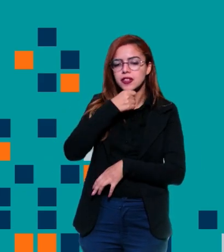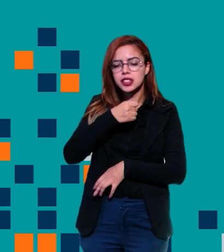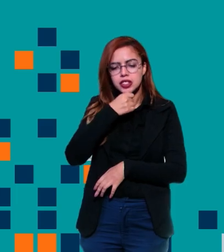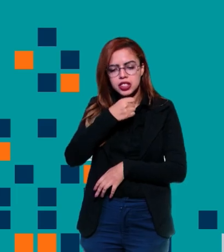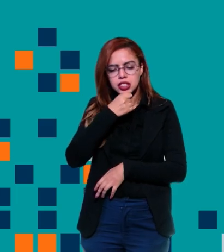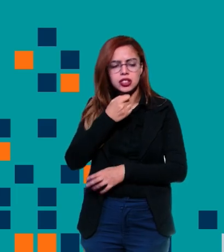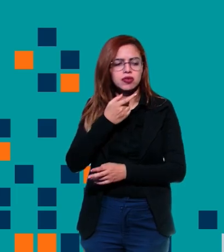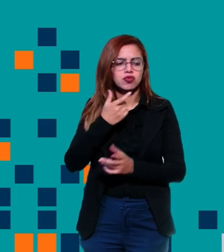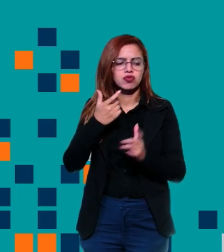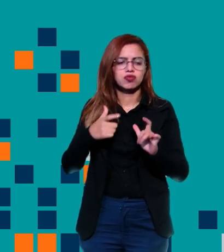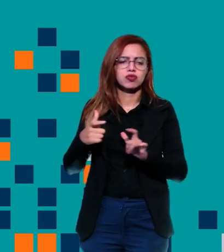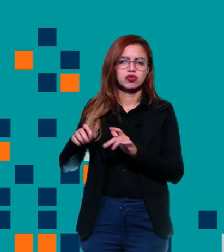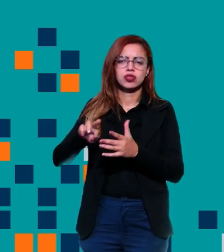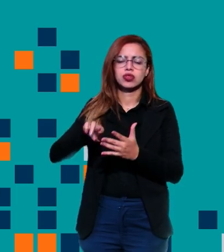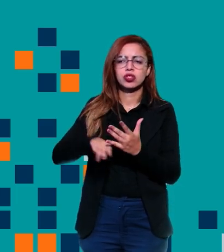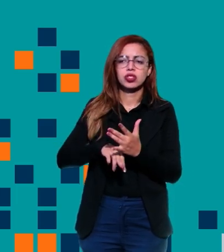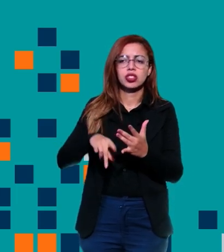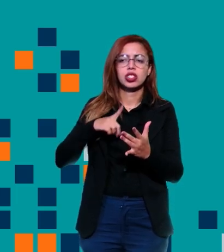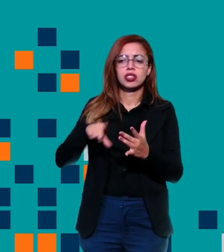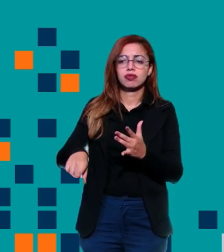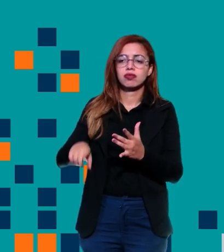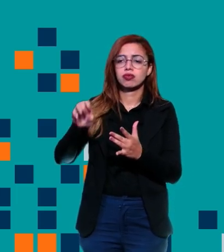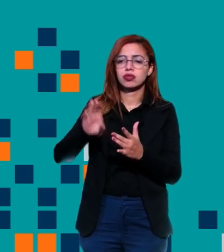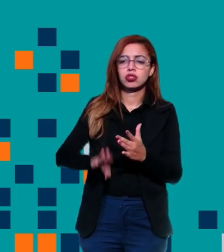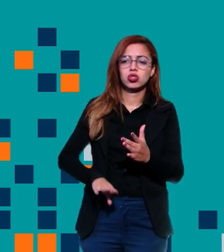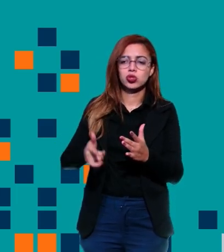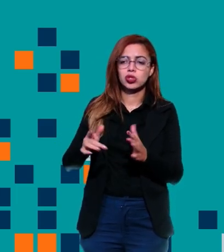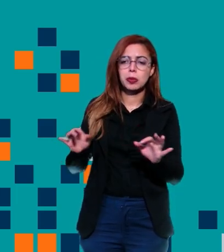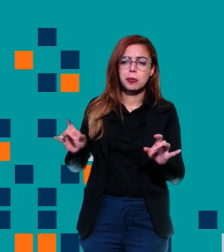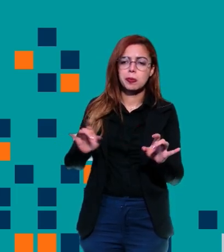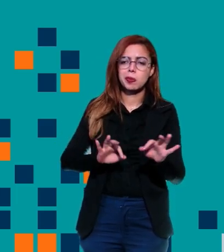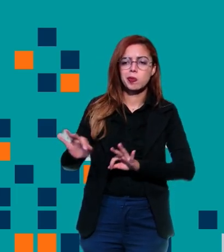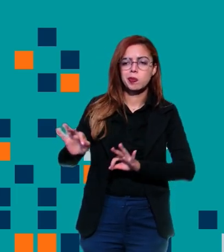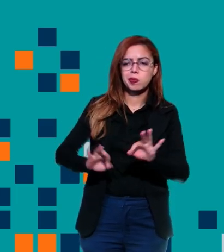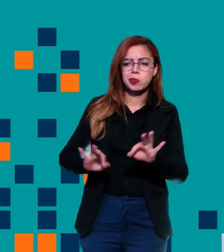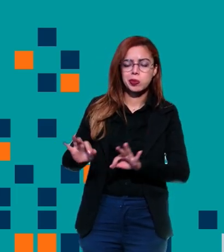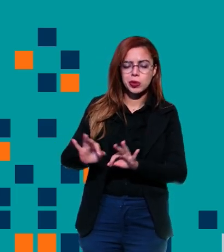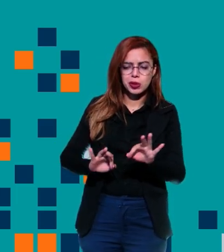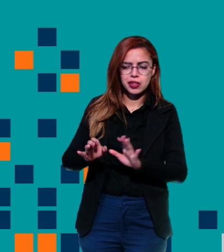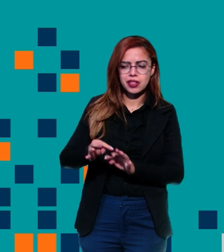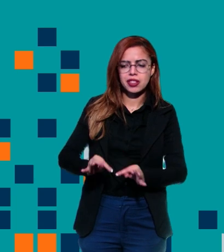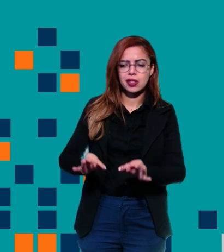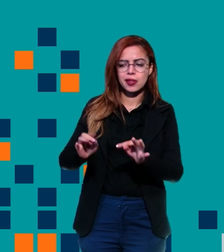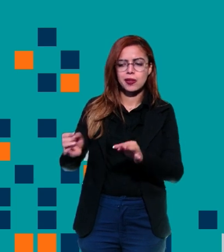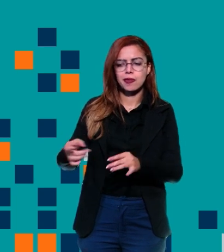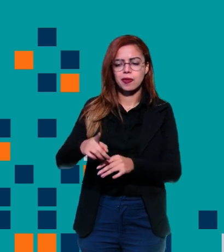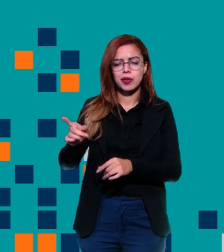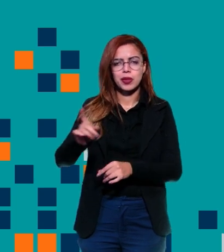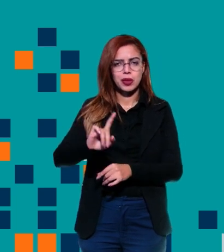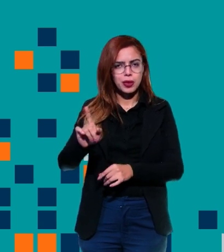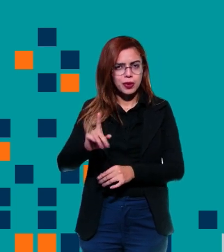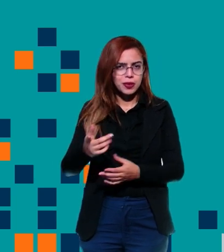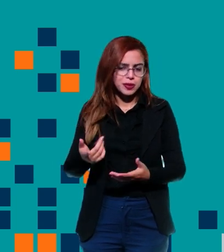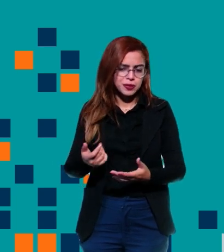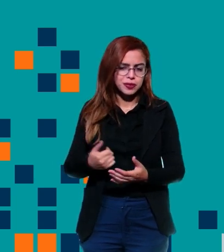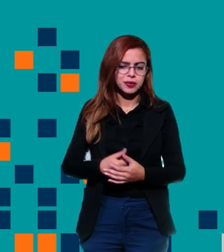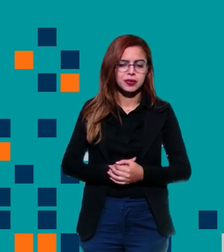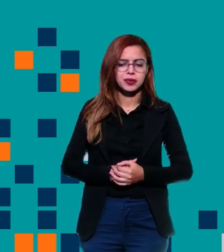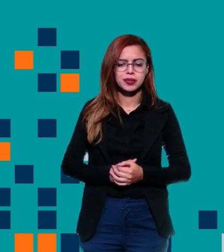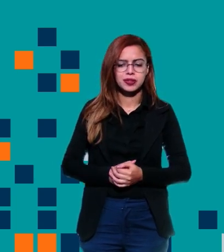pavilhões e tudo, que o Brasil não estava preparado para uma tecnologia nova, para uma, né?